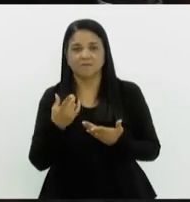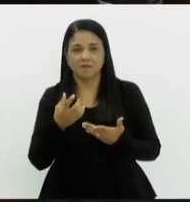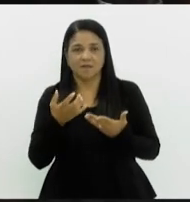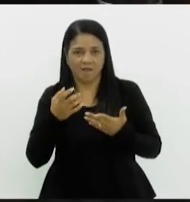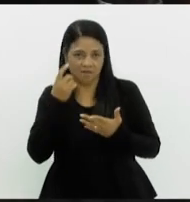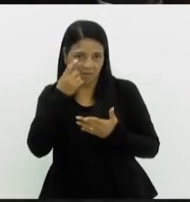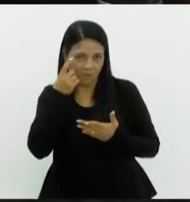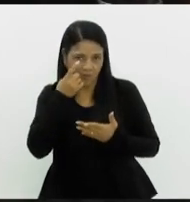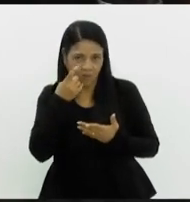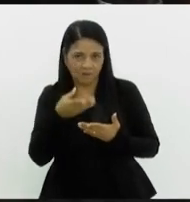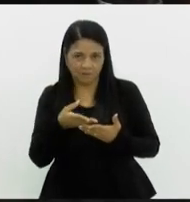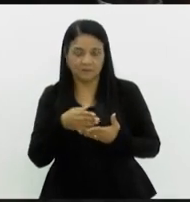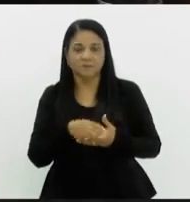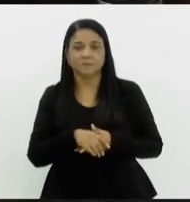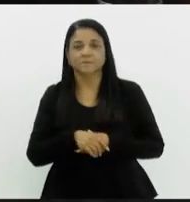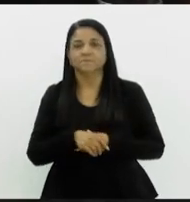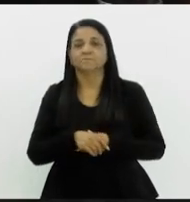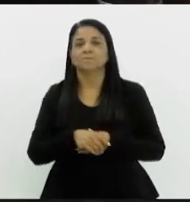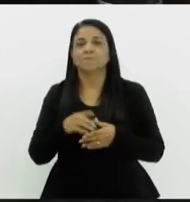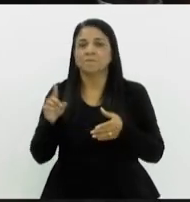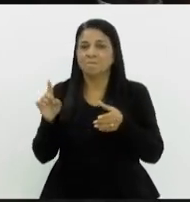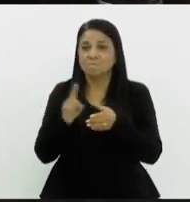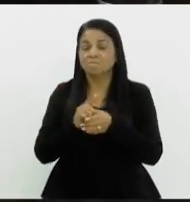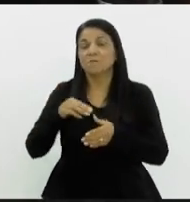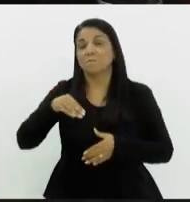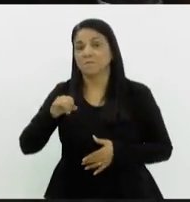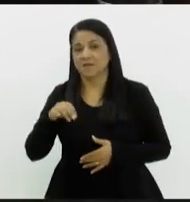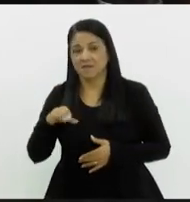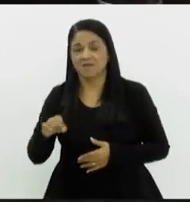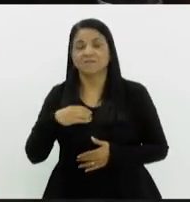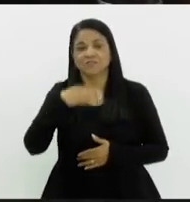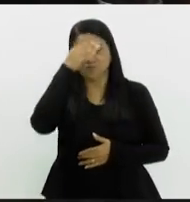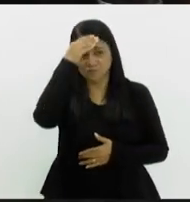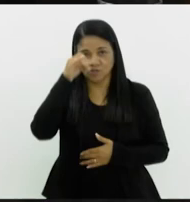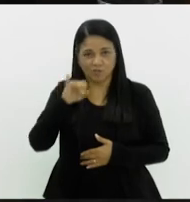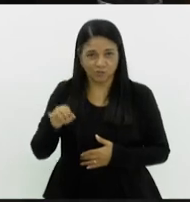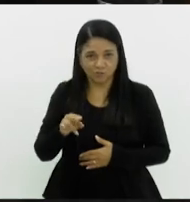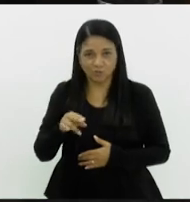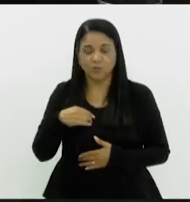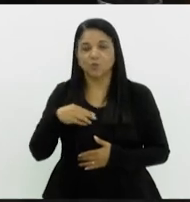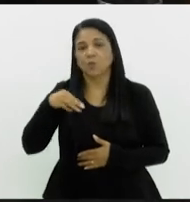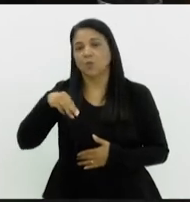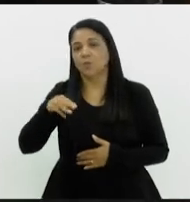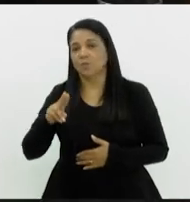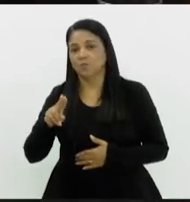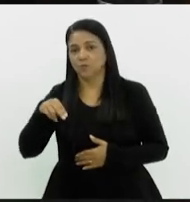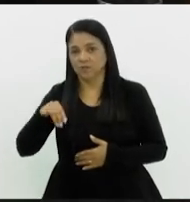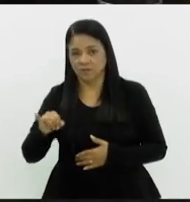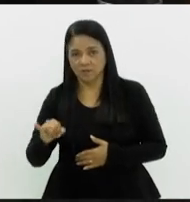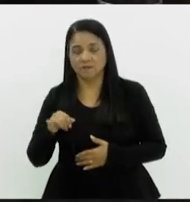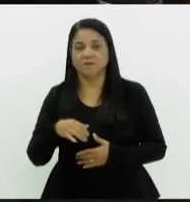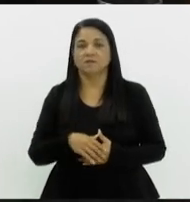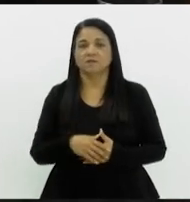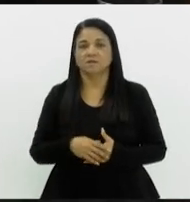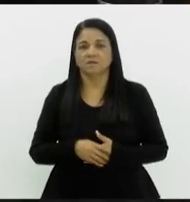projeto, deputado Cláudio Caiado, deputado Carlos Mink, deputada Tia Ju, deputado Munir,